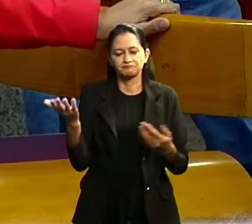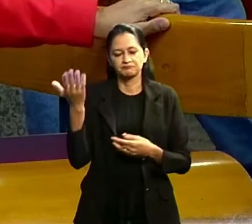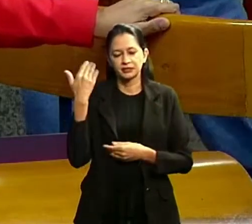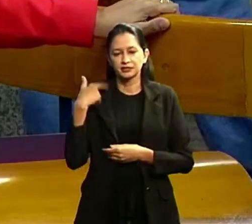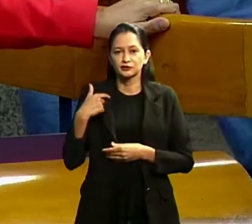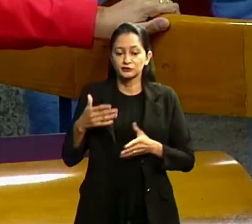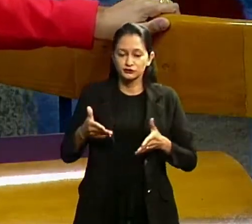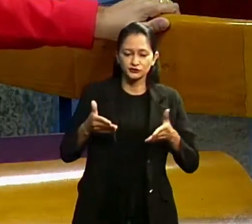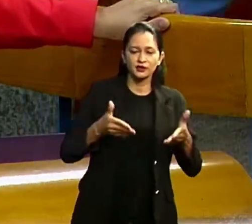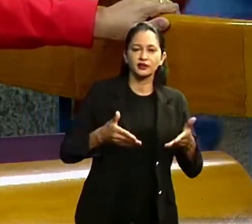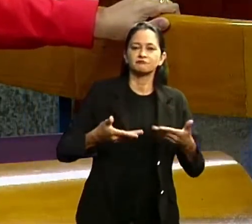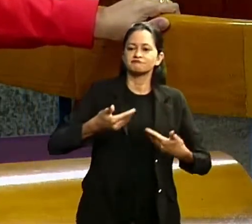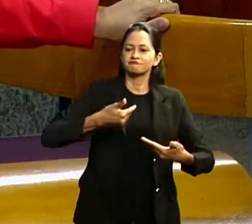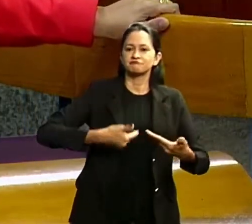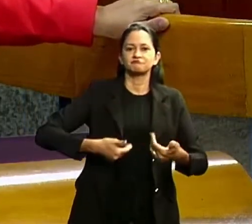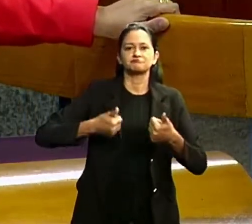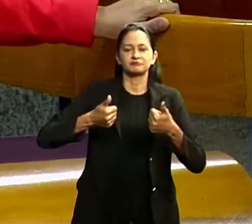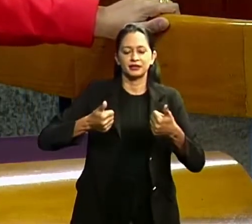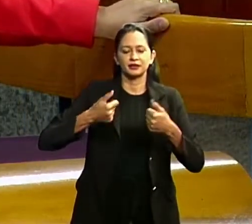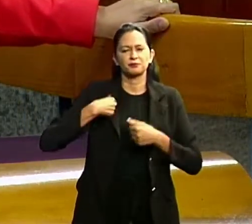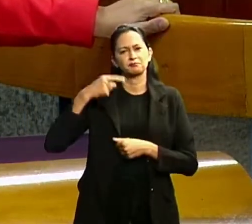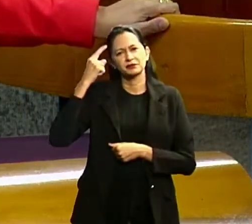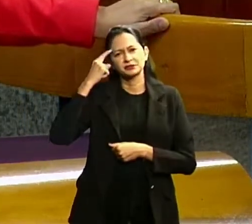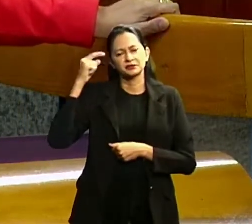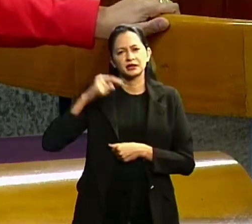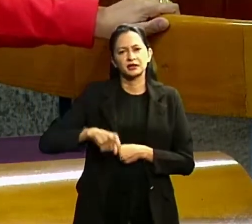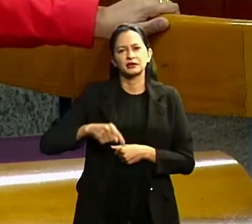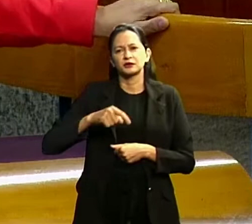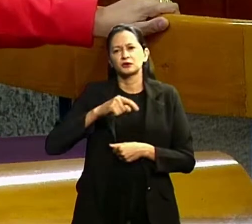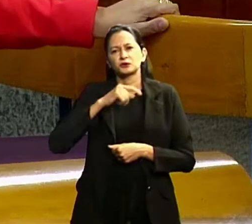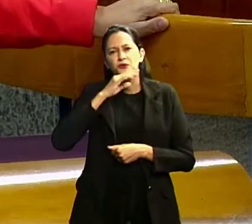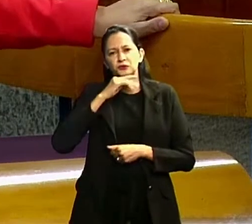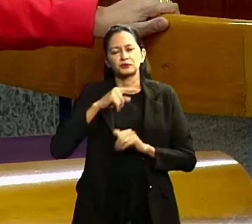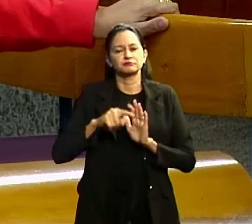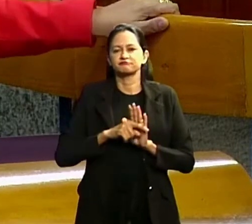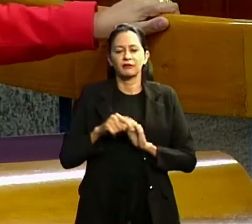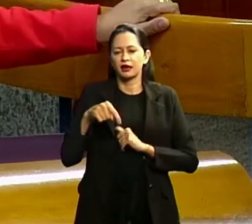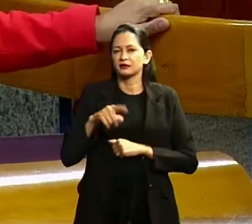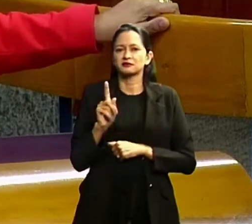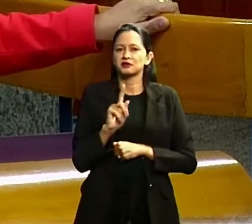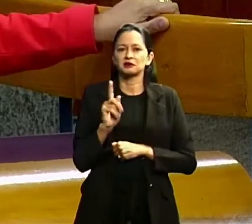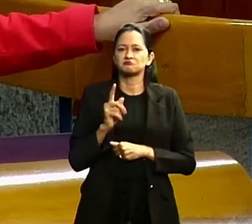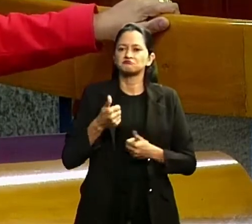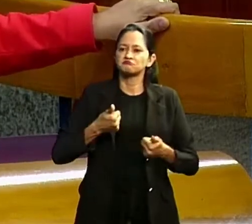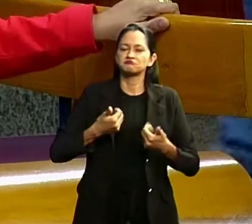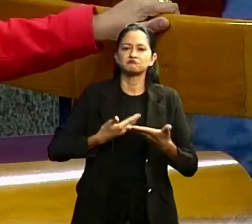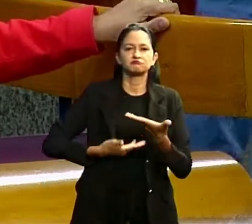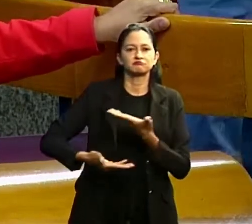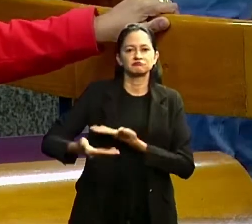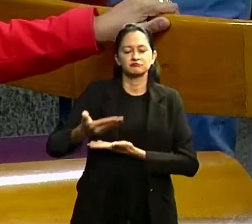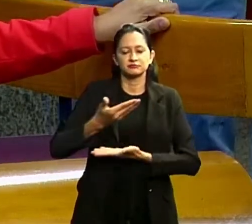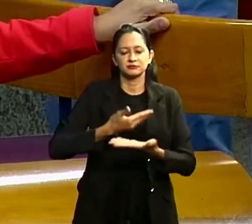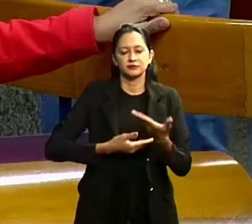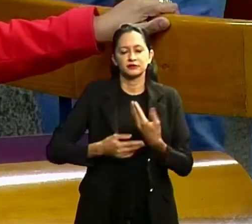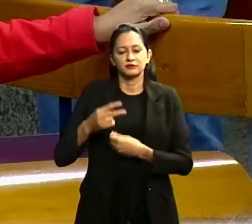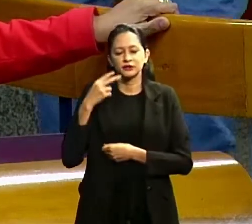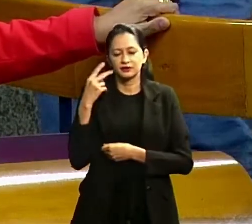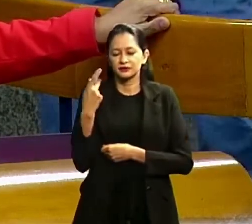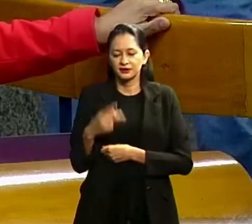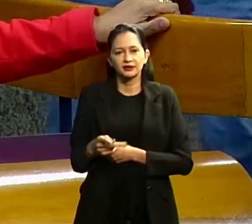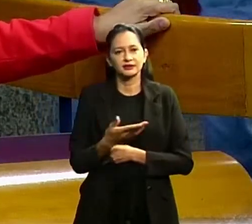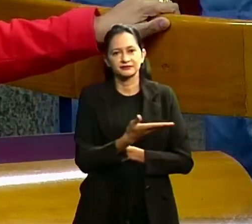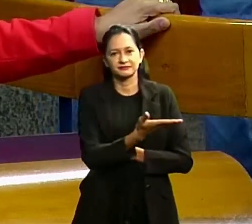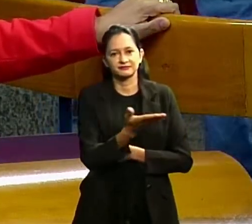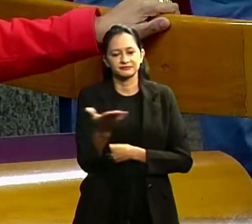bem tratada e sou. Eu pensei que eu ia sofrer problemas aqui, mas não foi aqui que eu sofri. Os vereadores daqui, esses homens